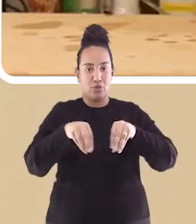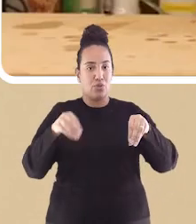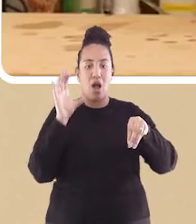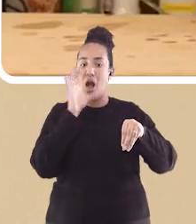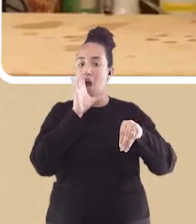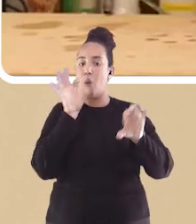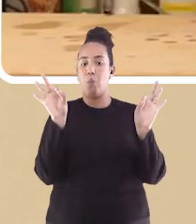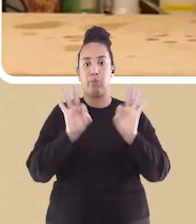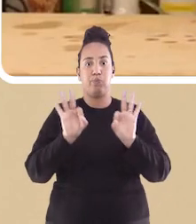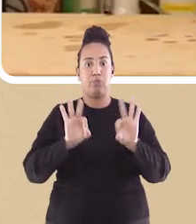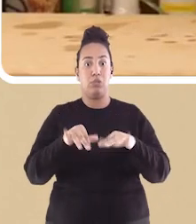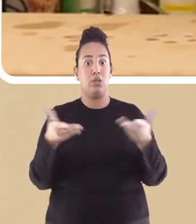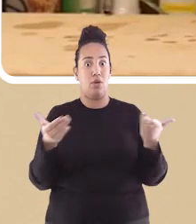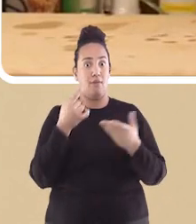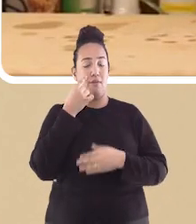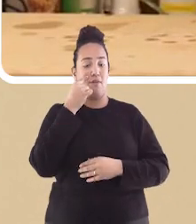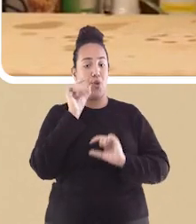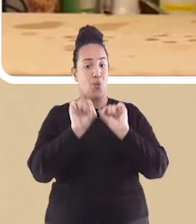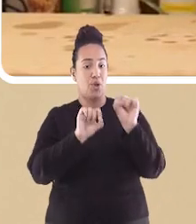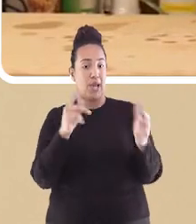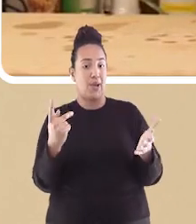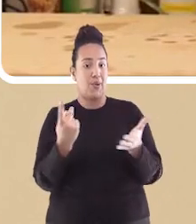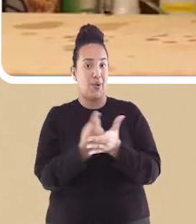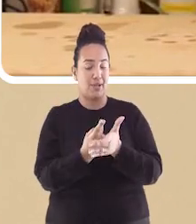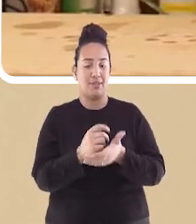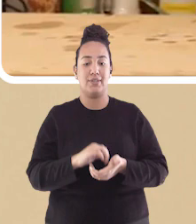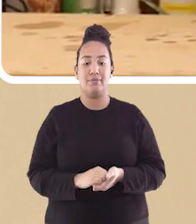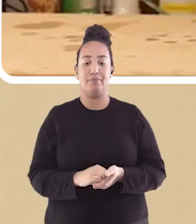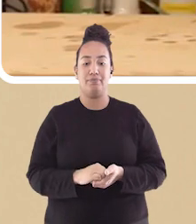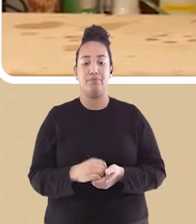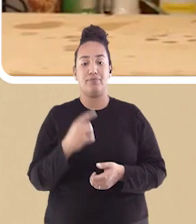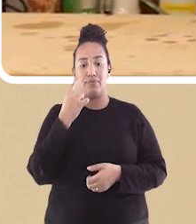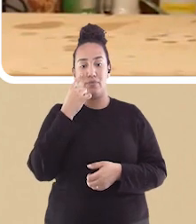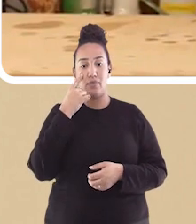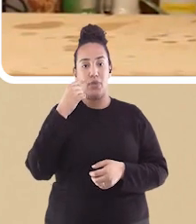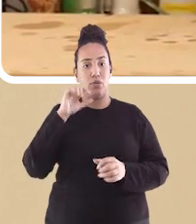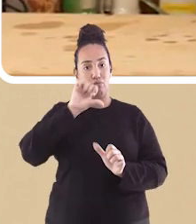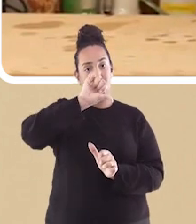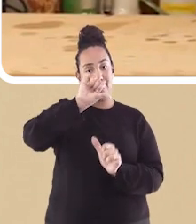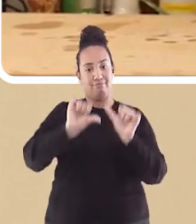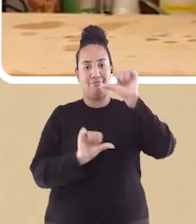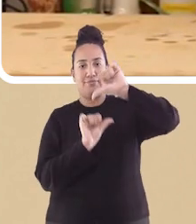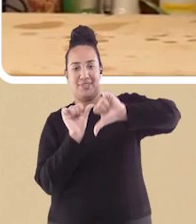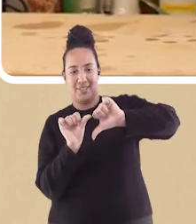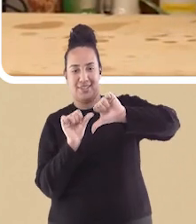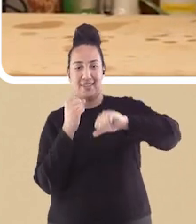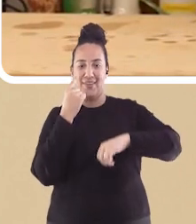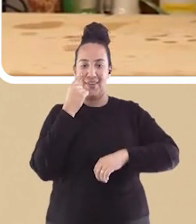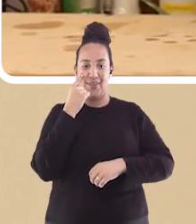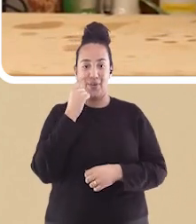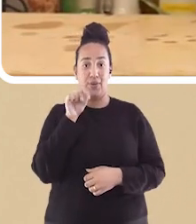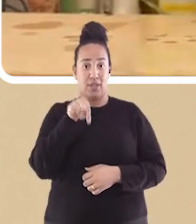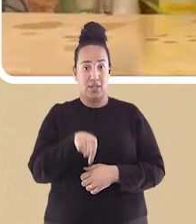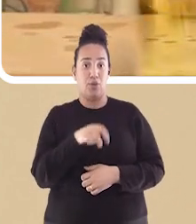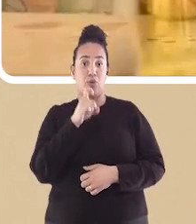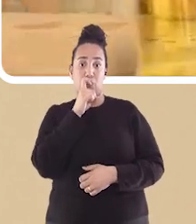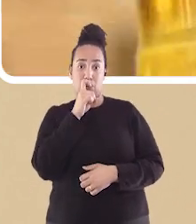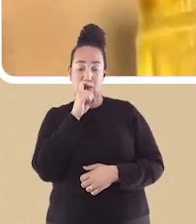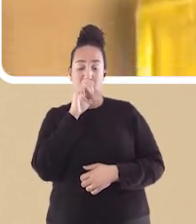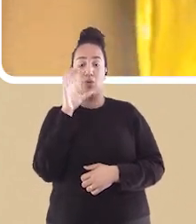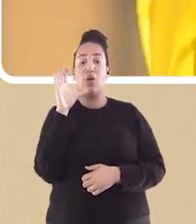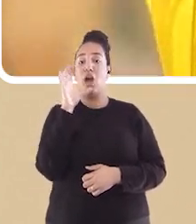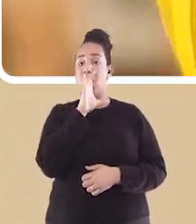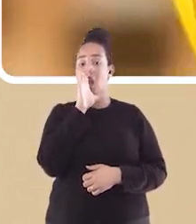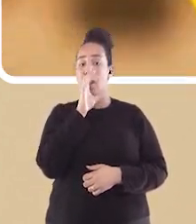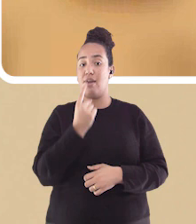acontecer? Então agora, eu vou colocar as duas garrafas na posição contrária à da experiência anterior. Ar frio embaixo e